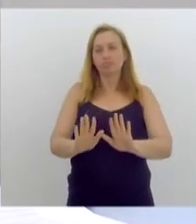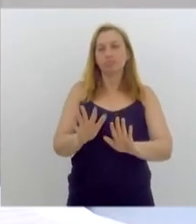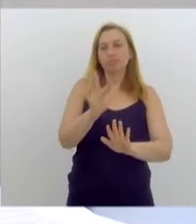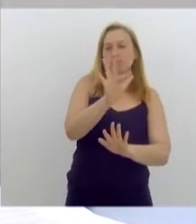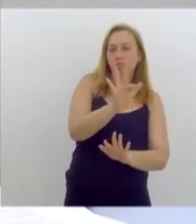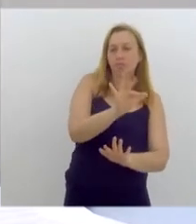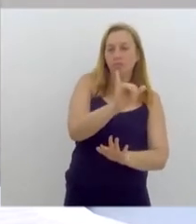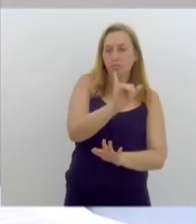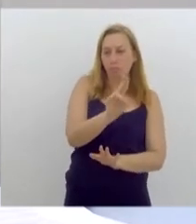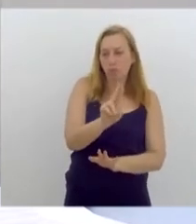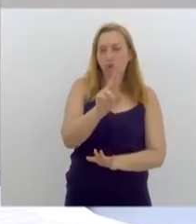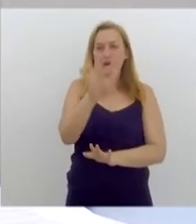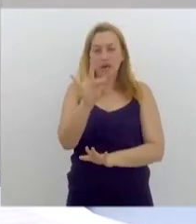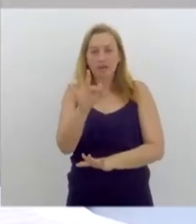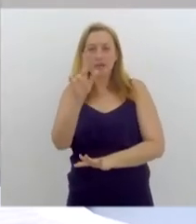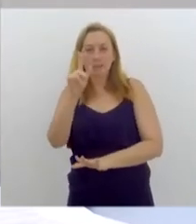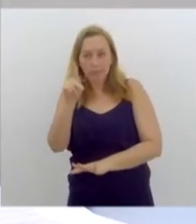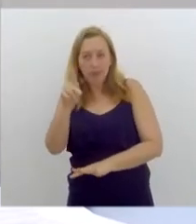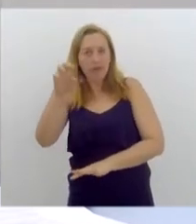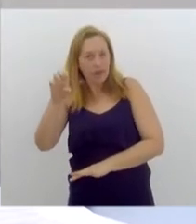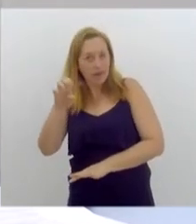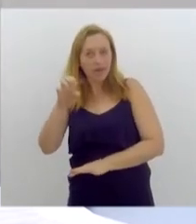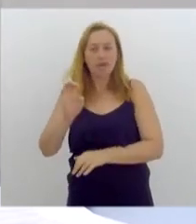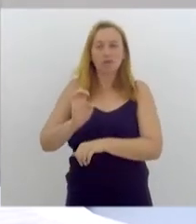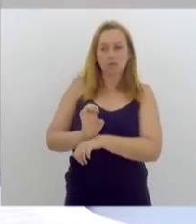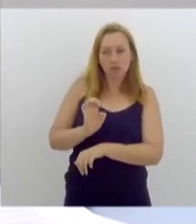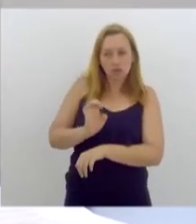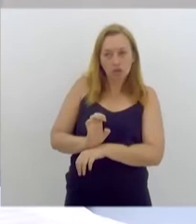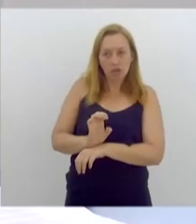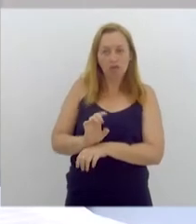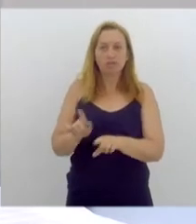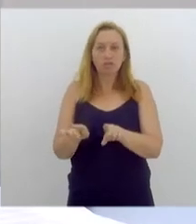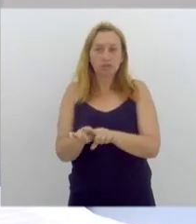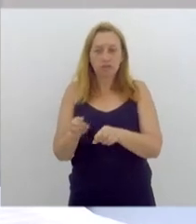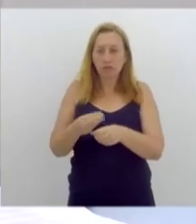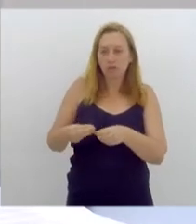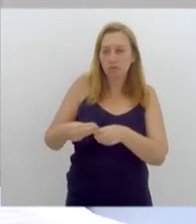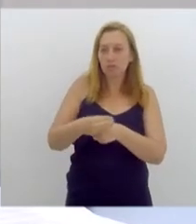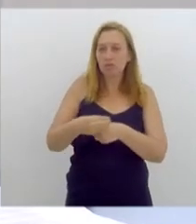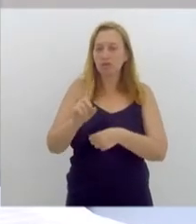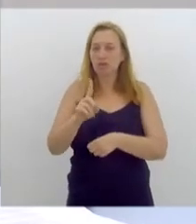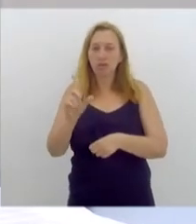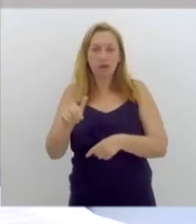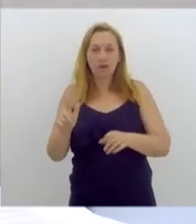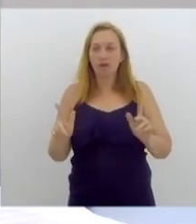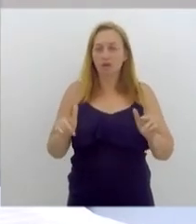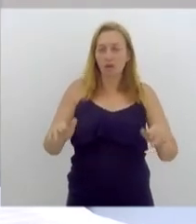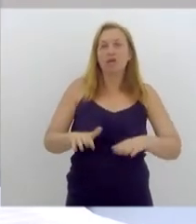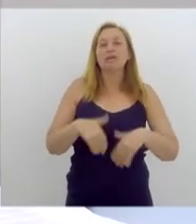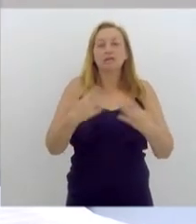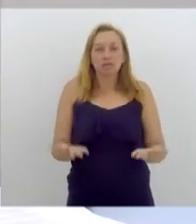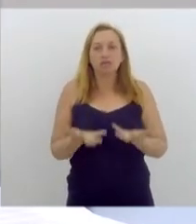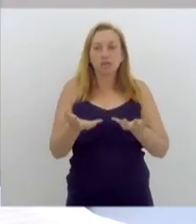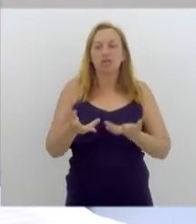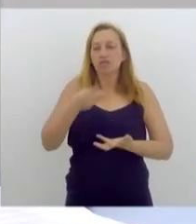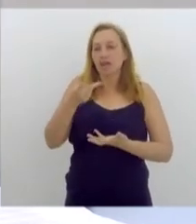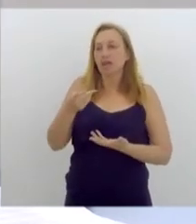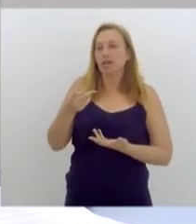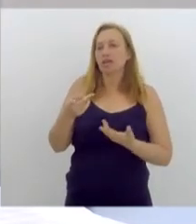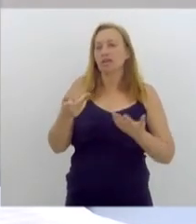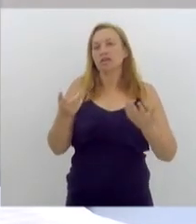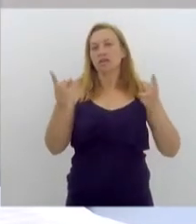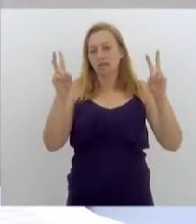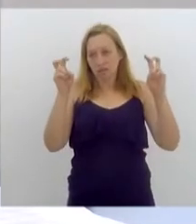estado é ridículo É mas o fpm dos Municípios não não é eu queria levantar essas questões